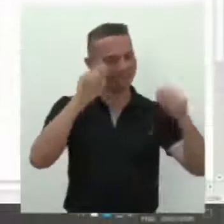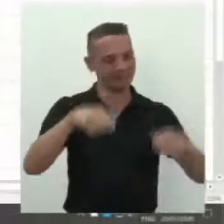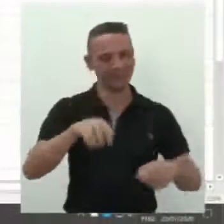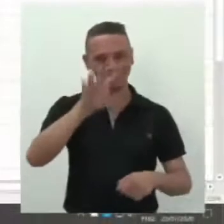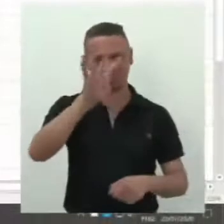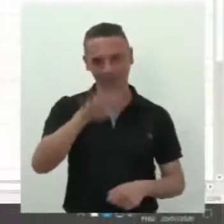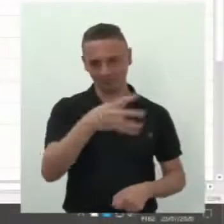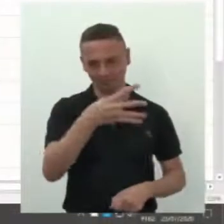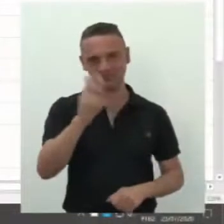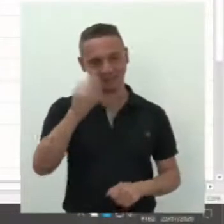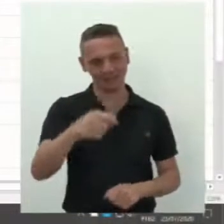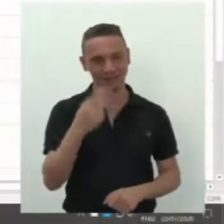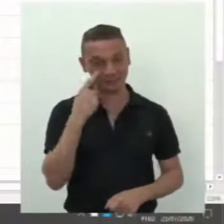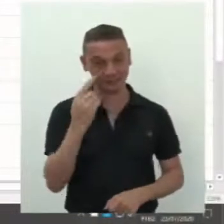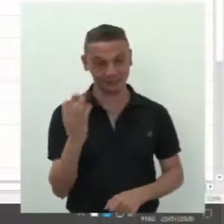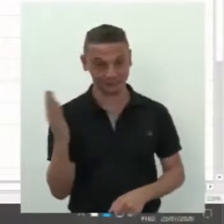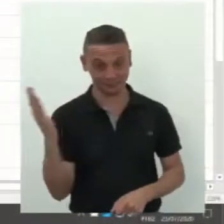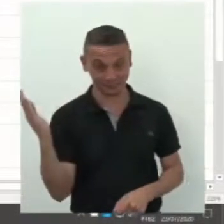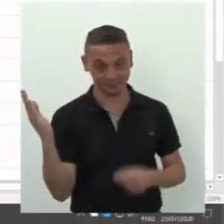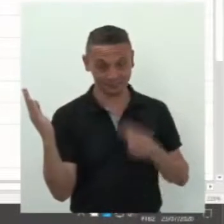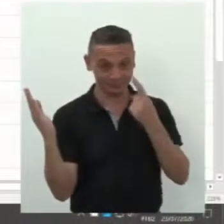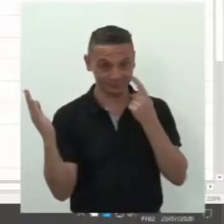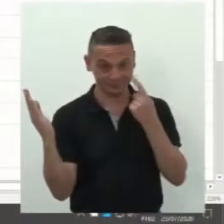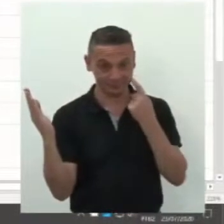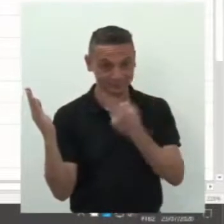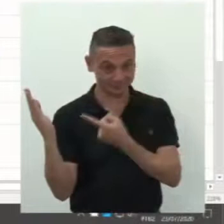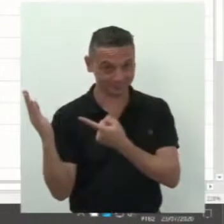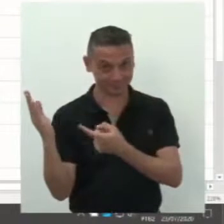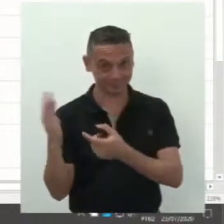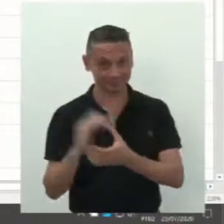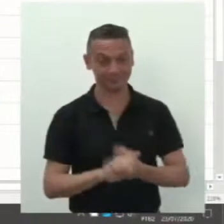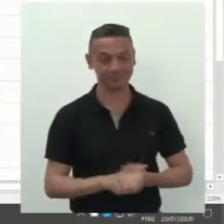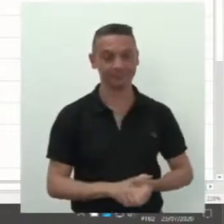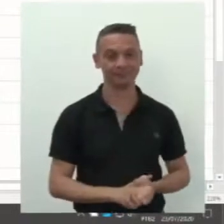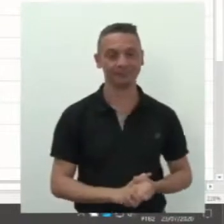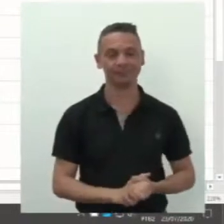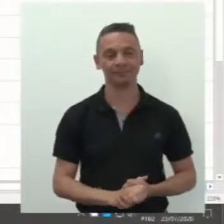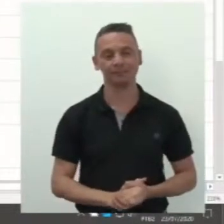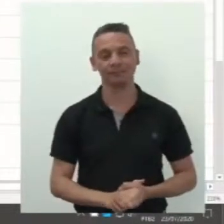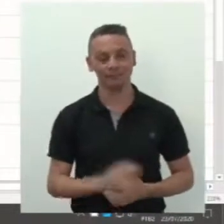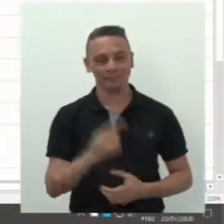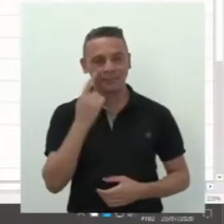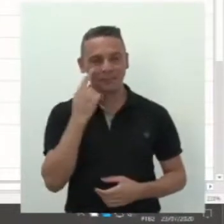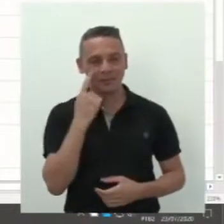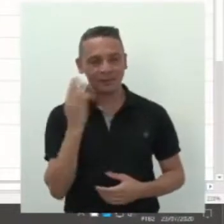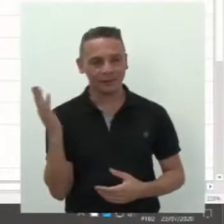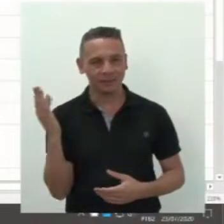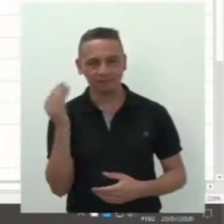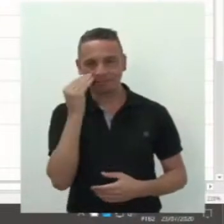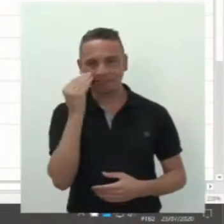gente consegue colocar expoente nas fórmulas aqui, deixa eu ver rapidinho para vocês.